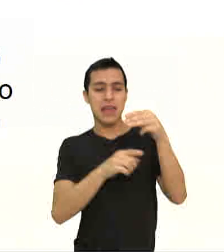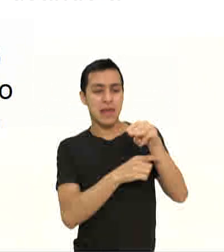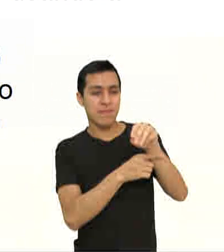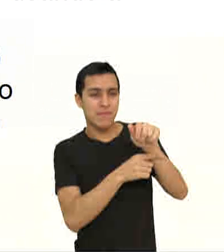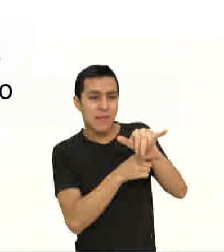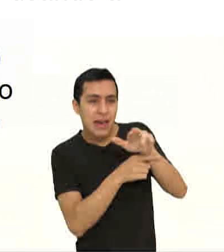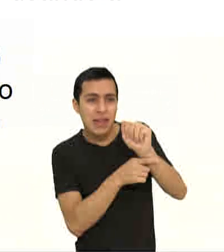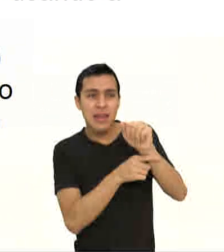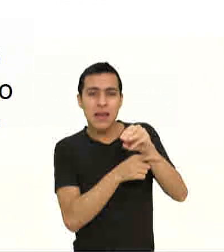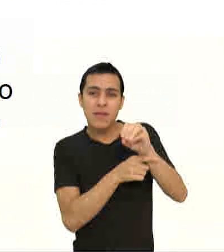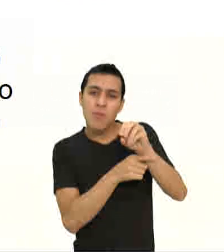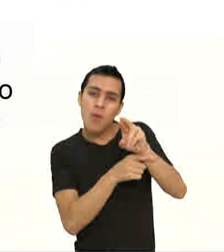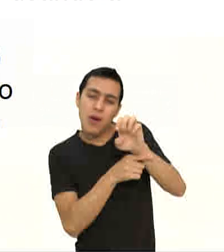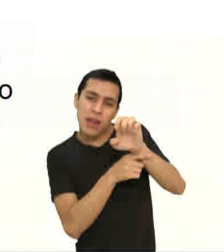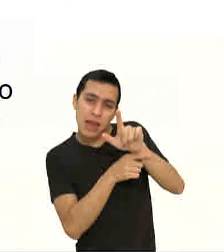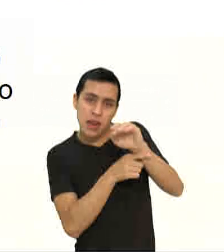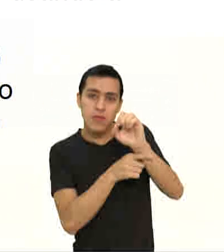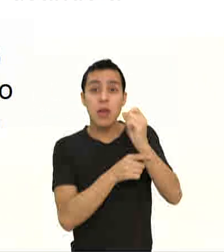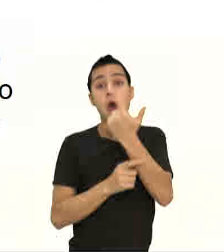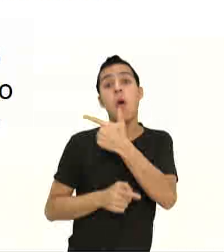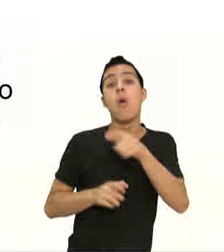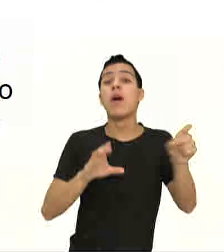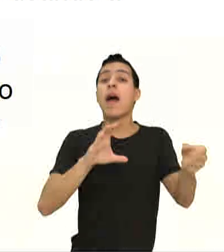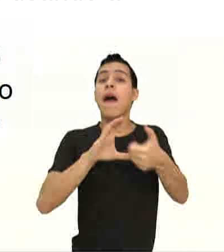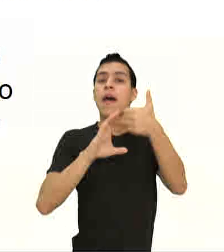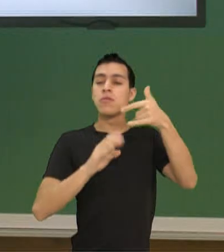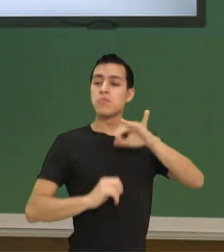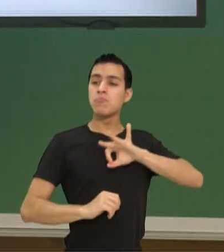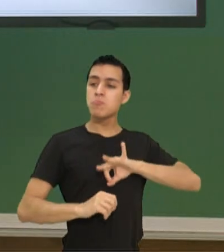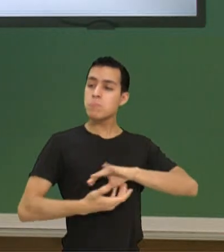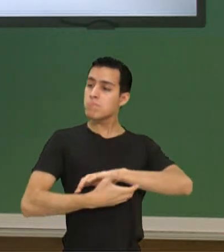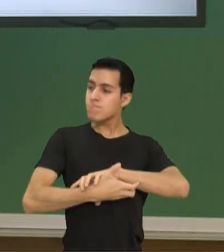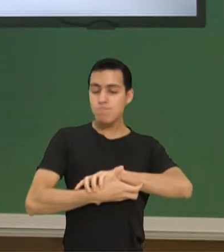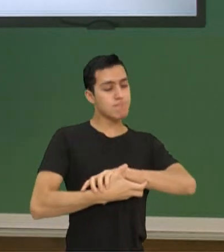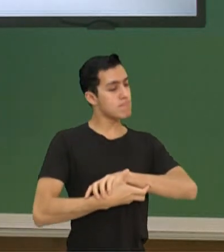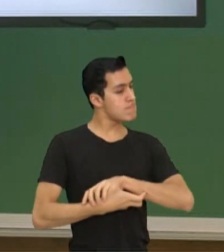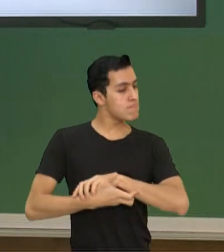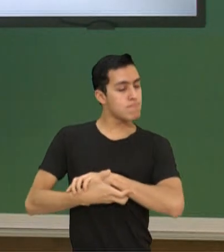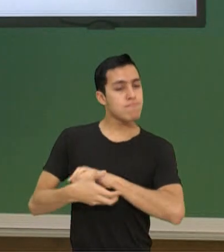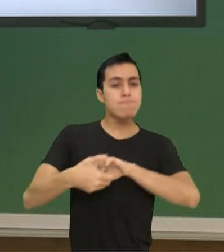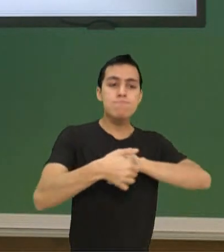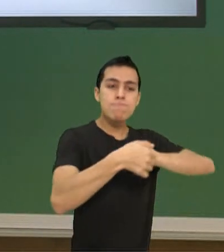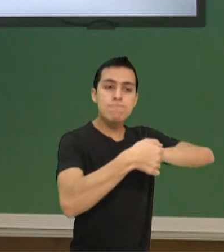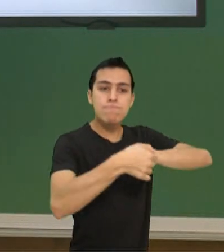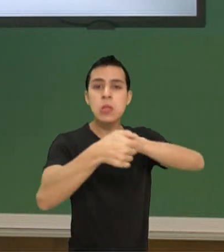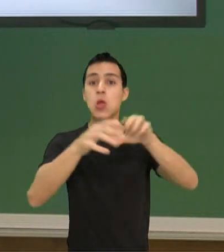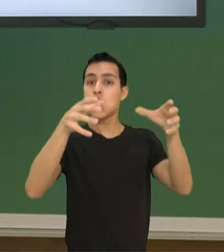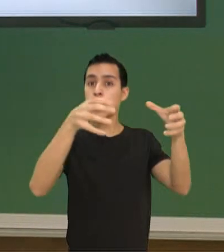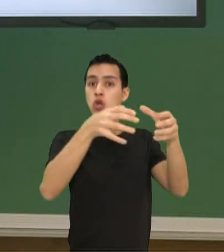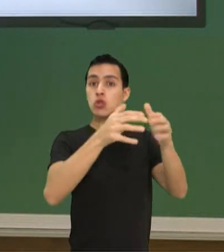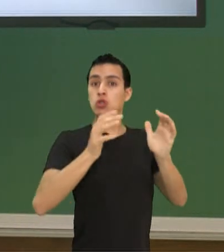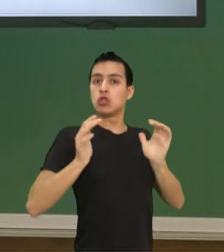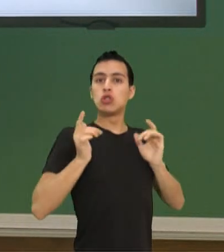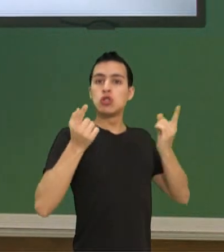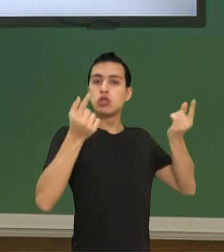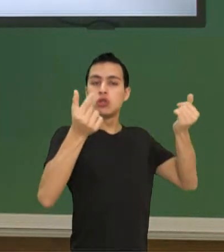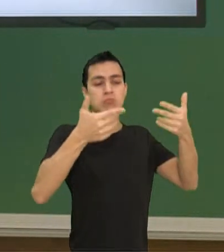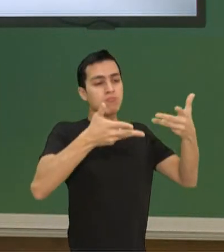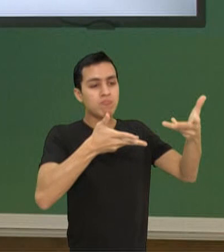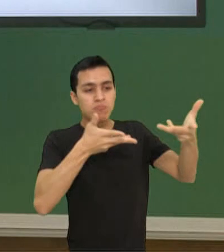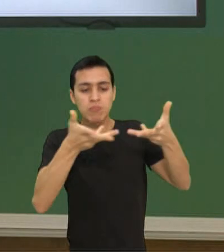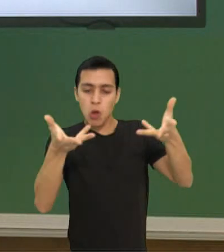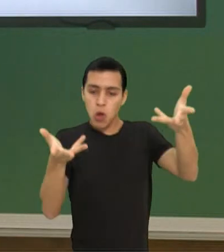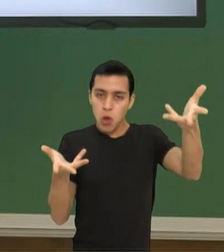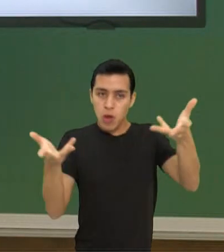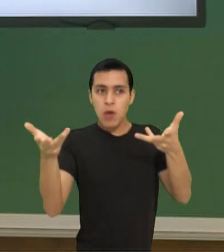que ele já é mais diplomático, ele já é mais flexível, ele já trabalha já com as elites crioulas. E aqui, ó, também, ele